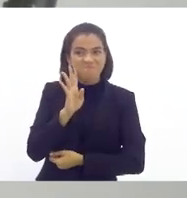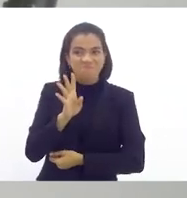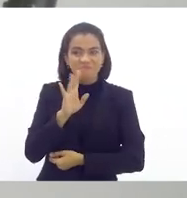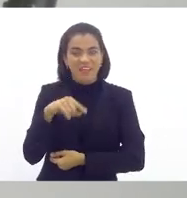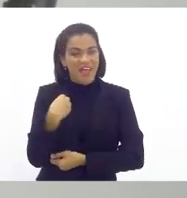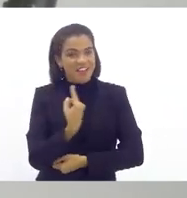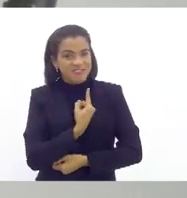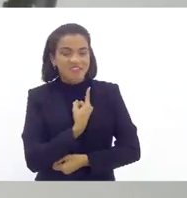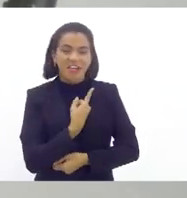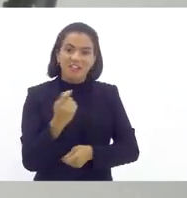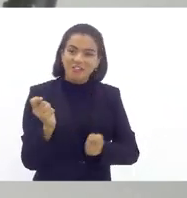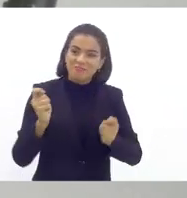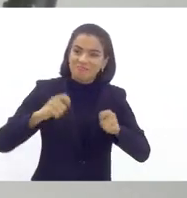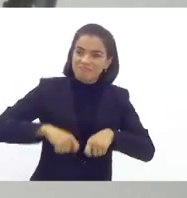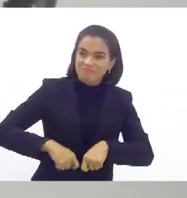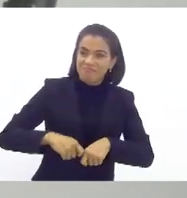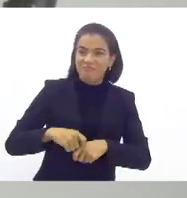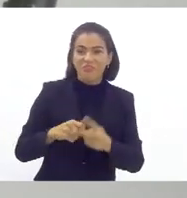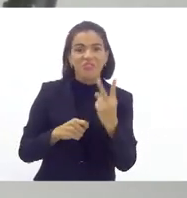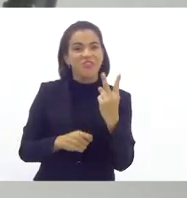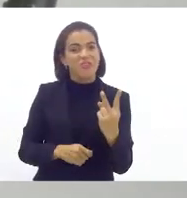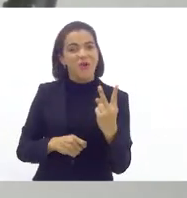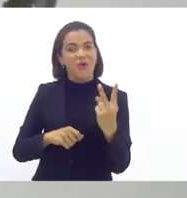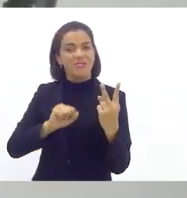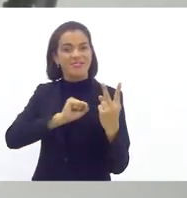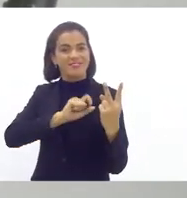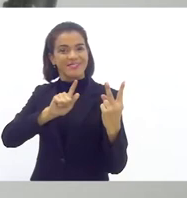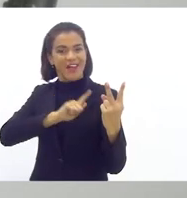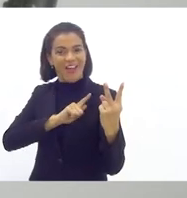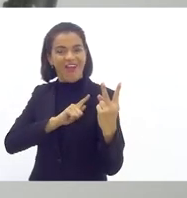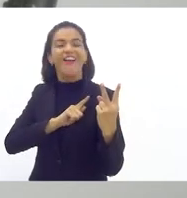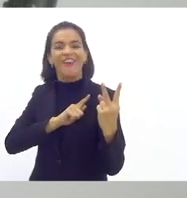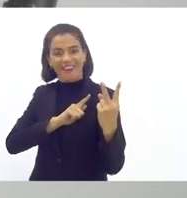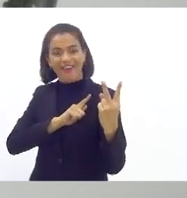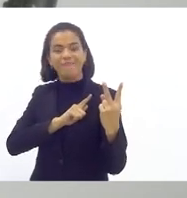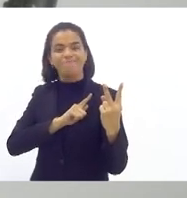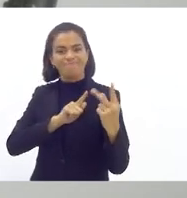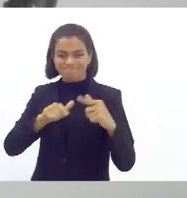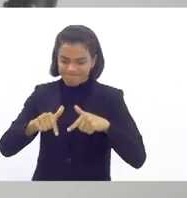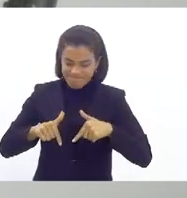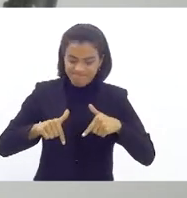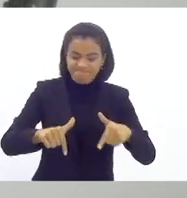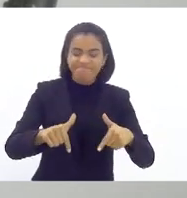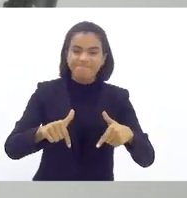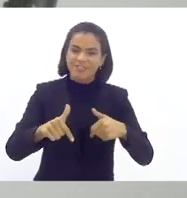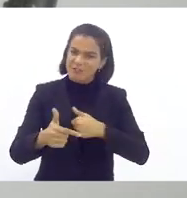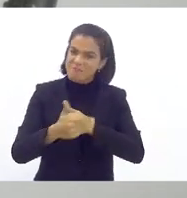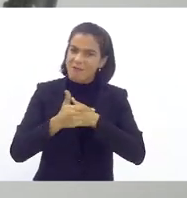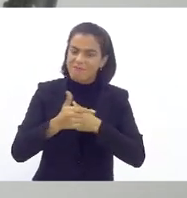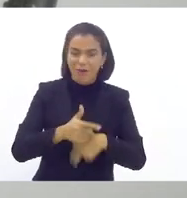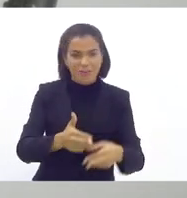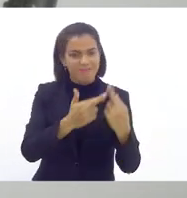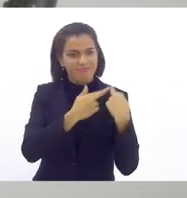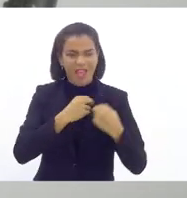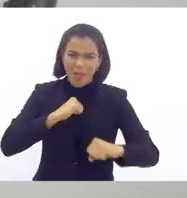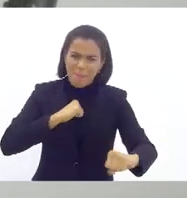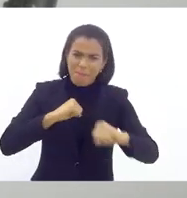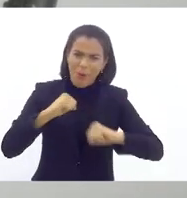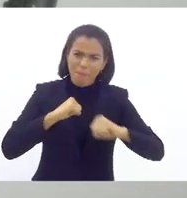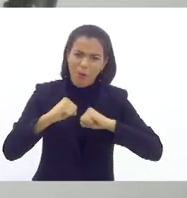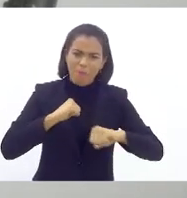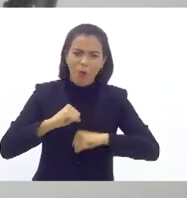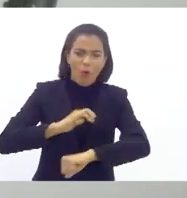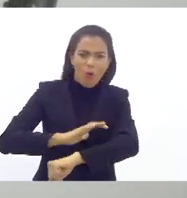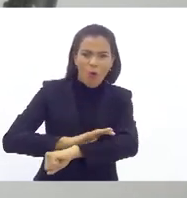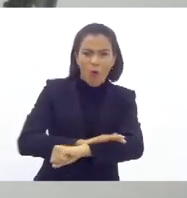gente poder ver dois gonsalenses cumprindo o seu papel e lutando contra o racismo no Estado do Rio